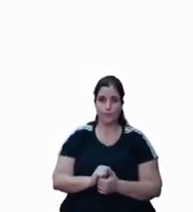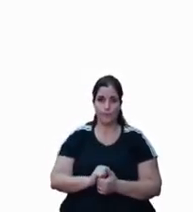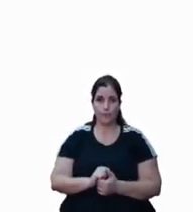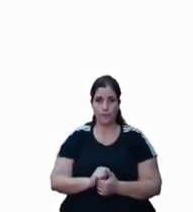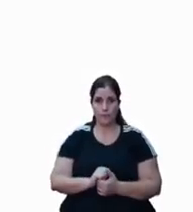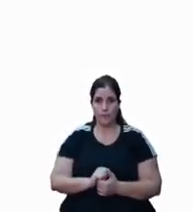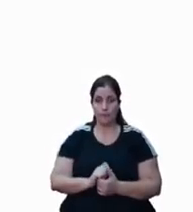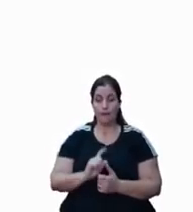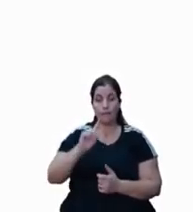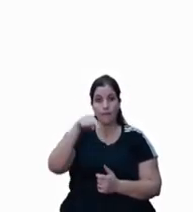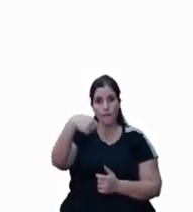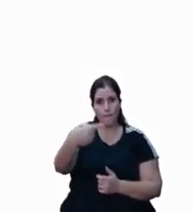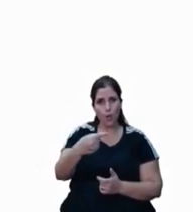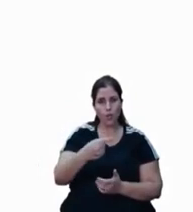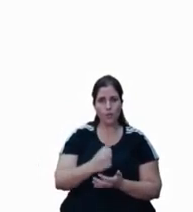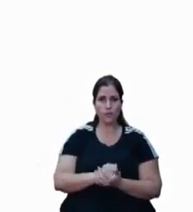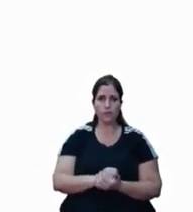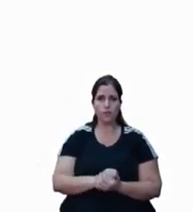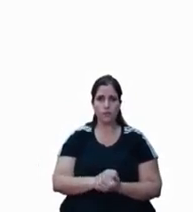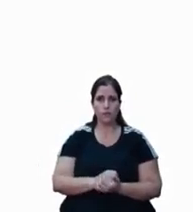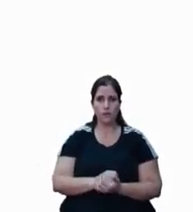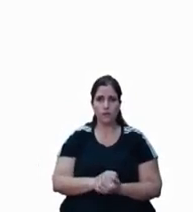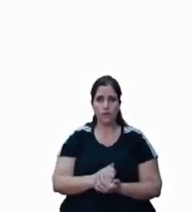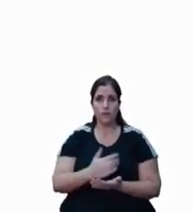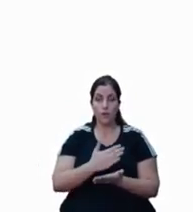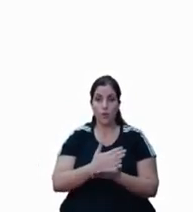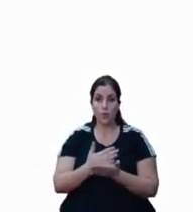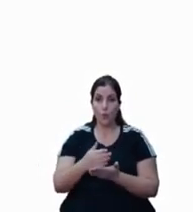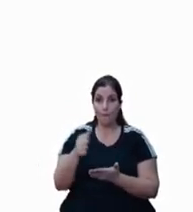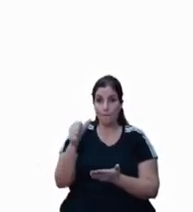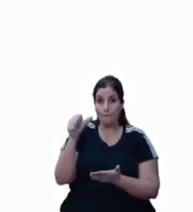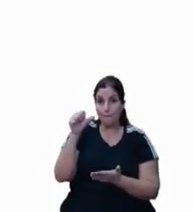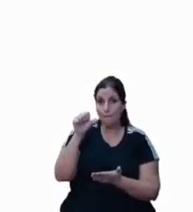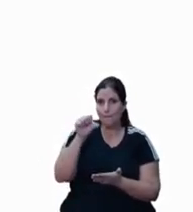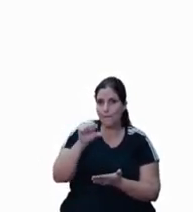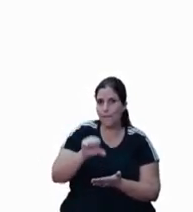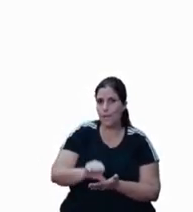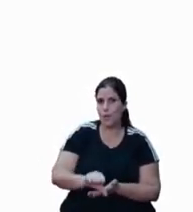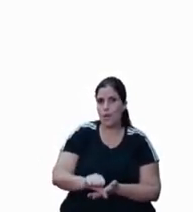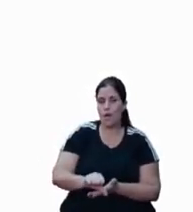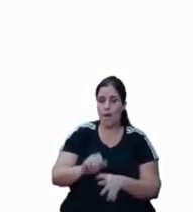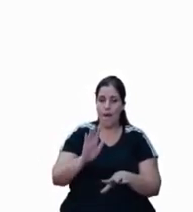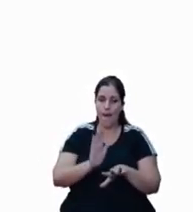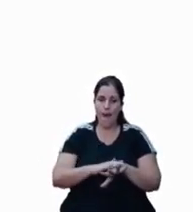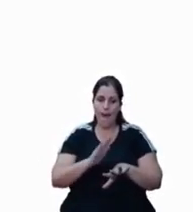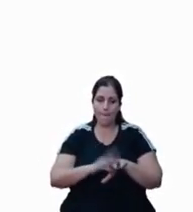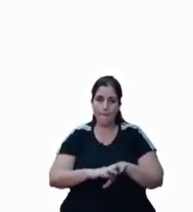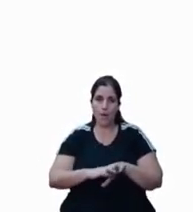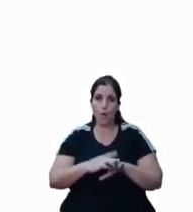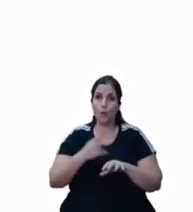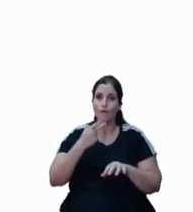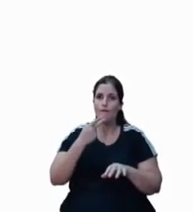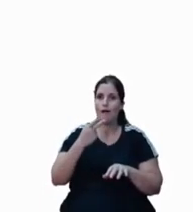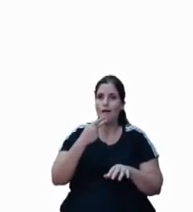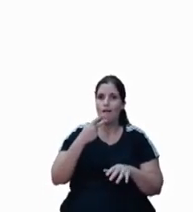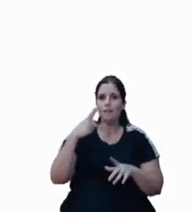e, posteriormente, experimentou uma piora lenta na destreza de suas mãos e na sua fala